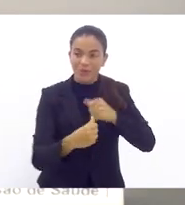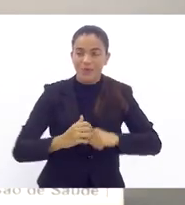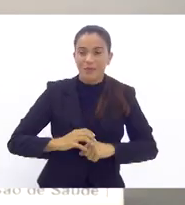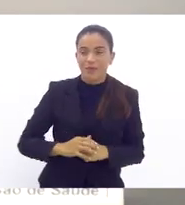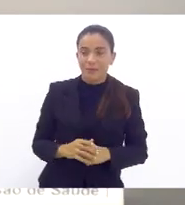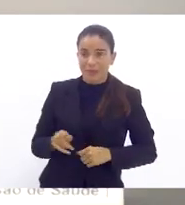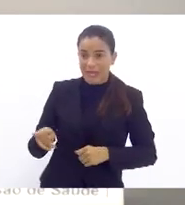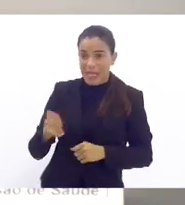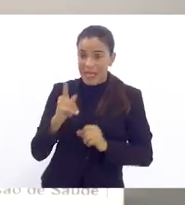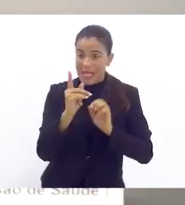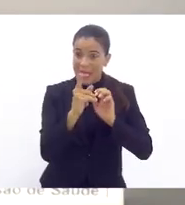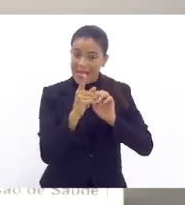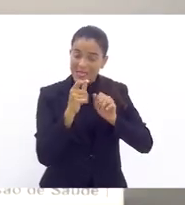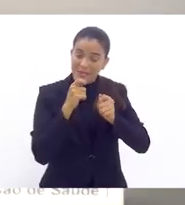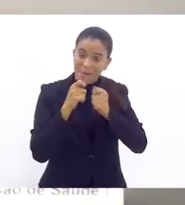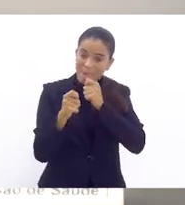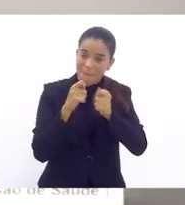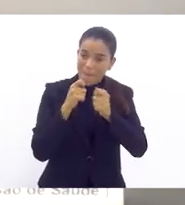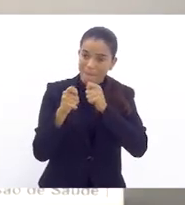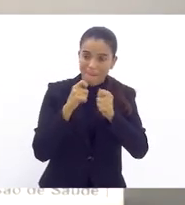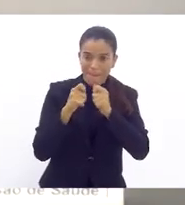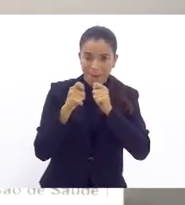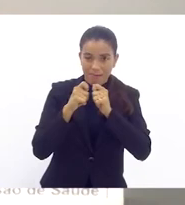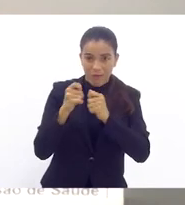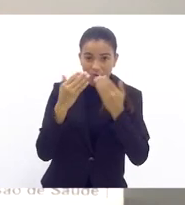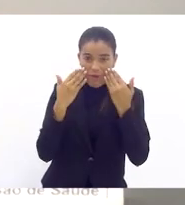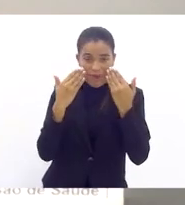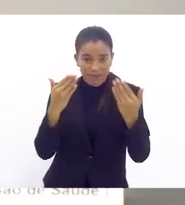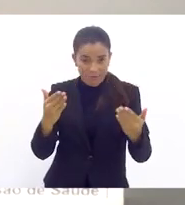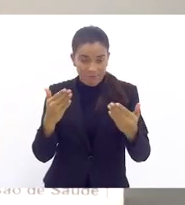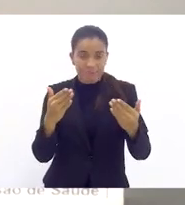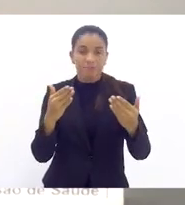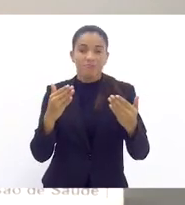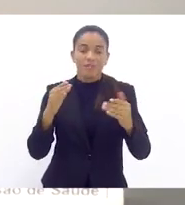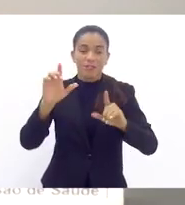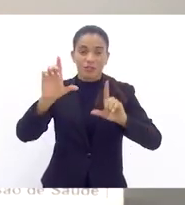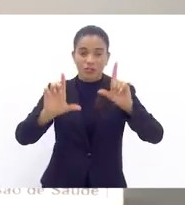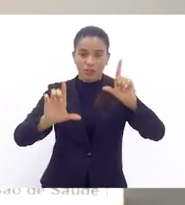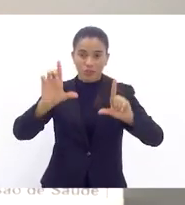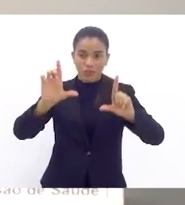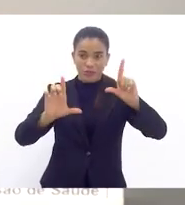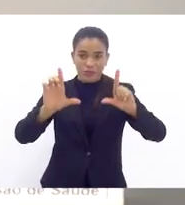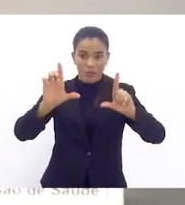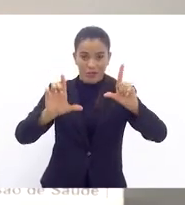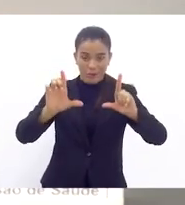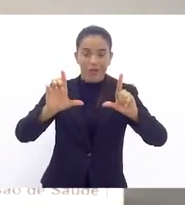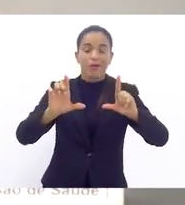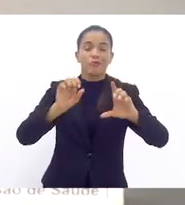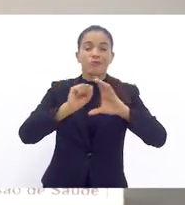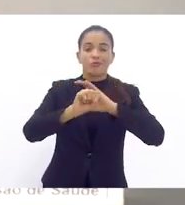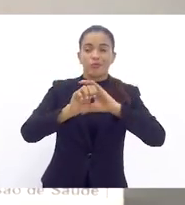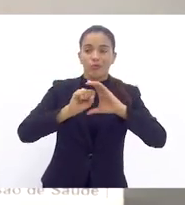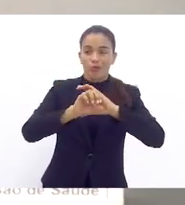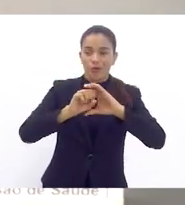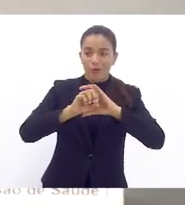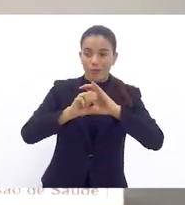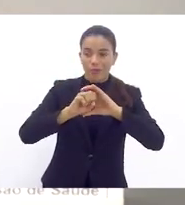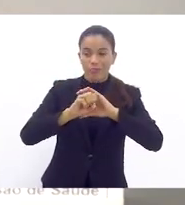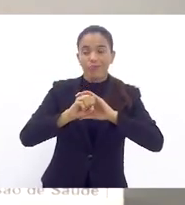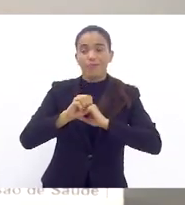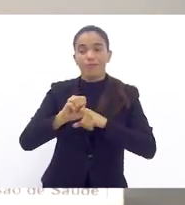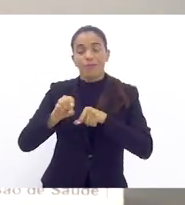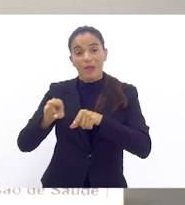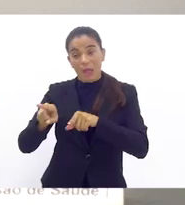foi apresentada pelo jornal, a matéria que foi reproduzida a partir da ação